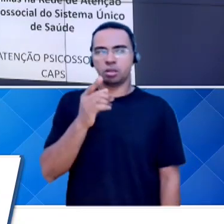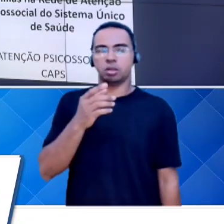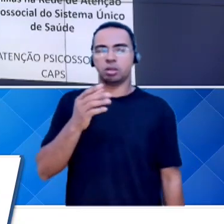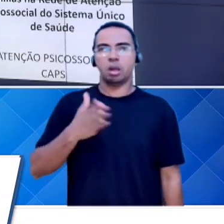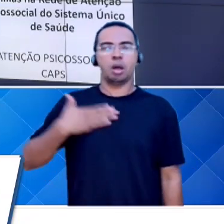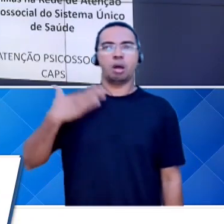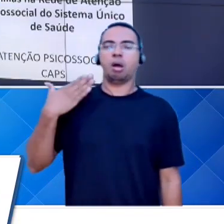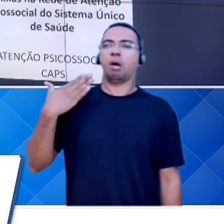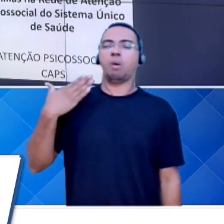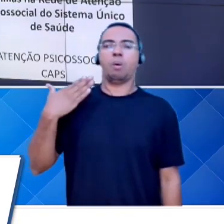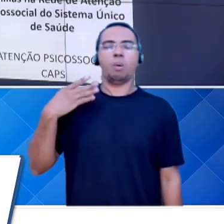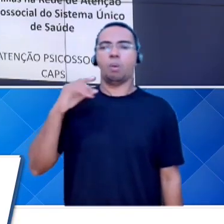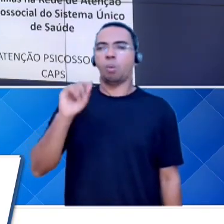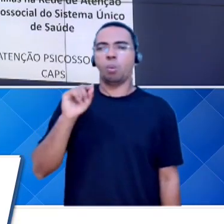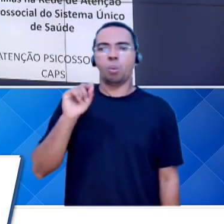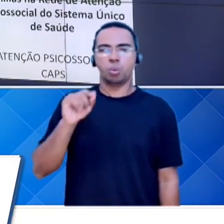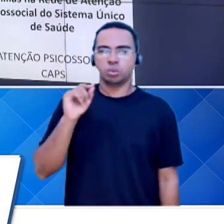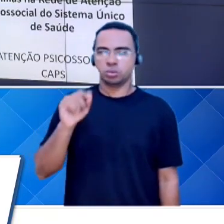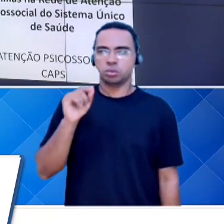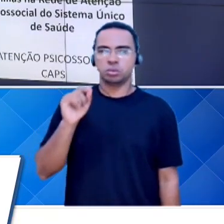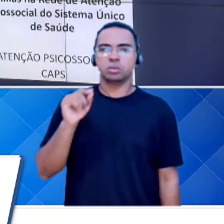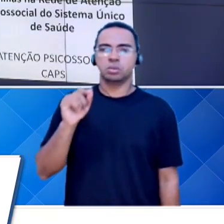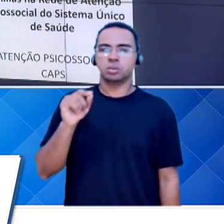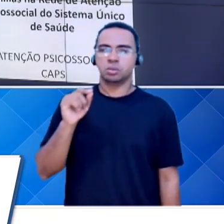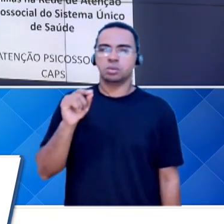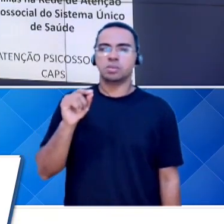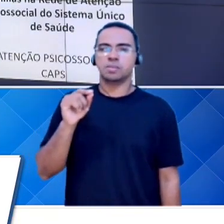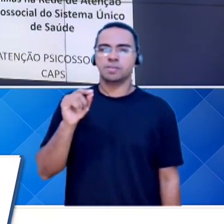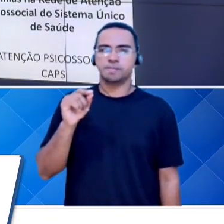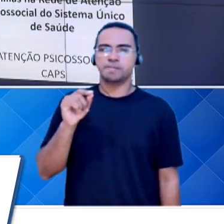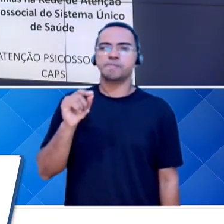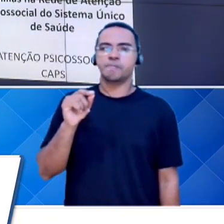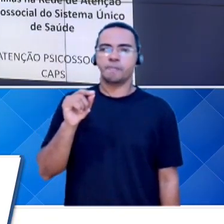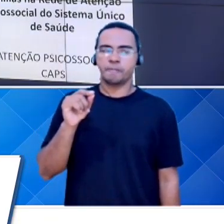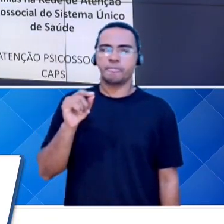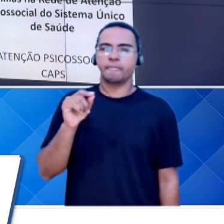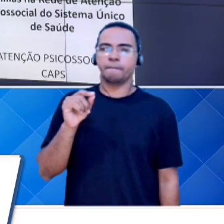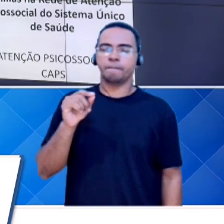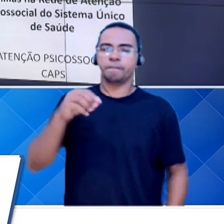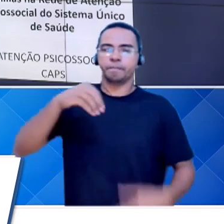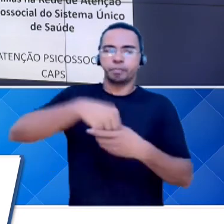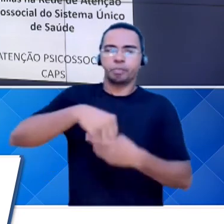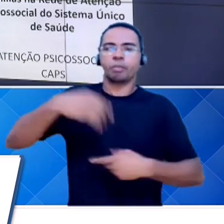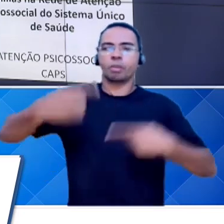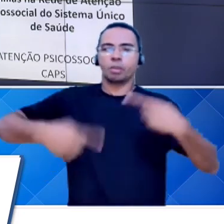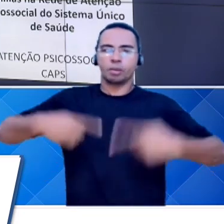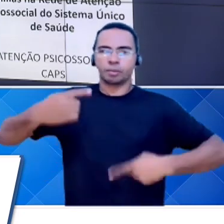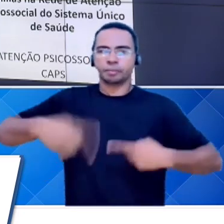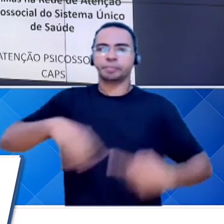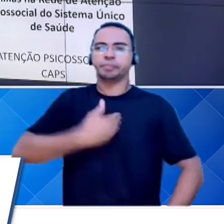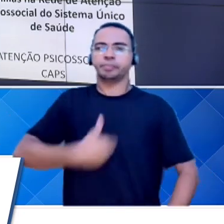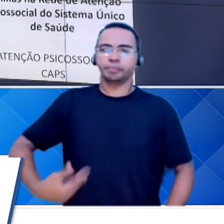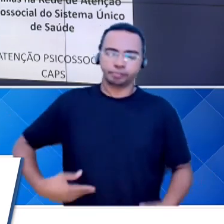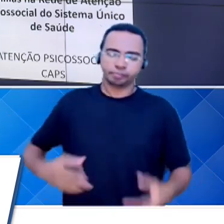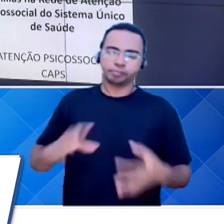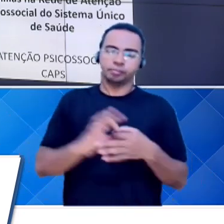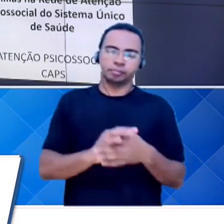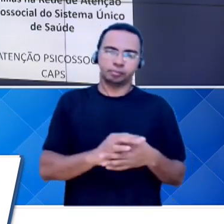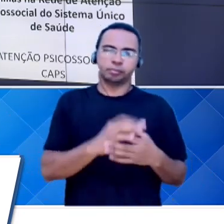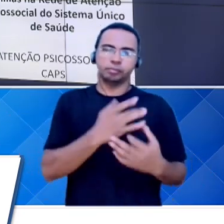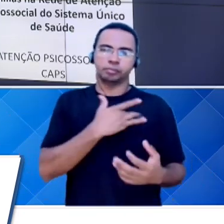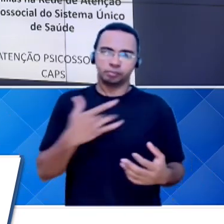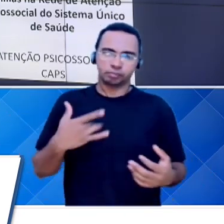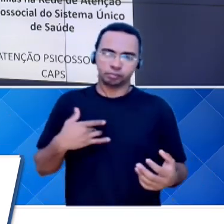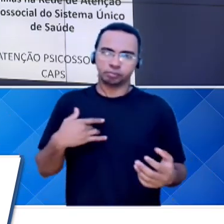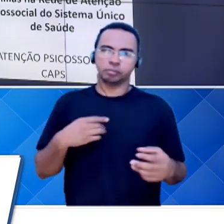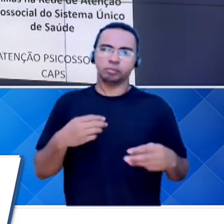muita atenção, pessoal, é que na política pública ligada à saúde, do Ministério